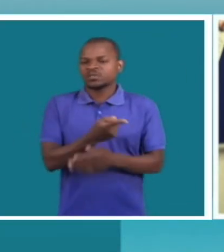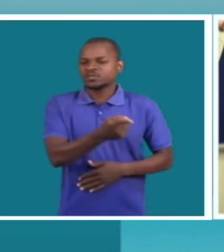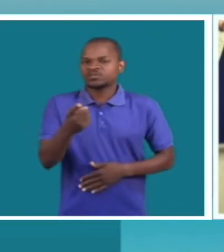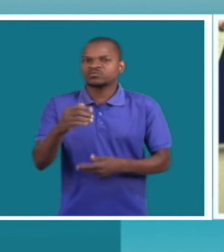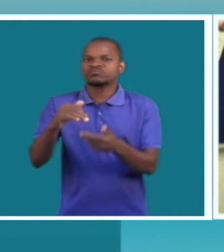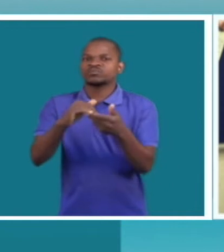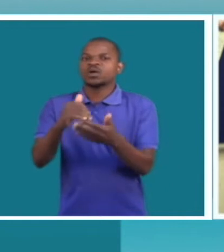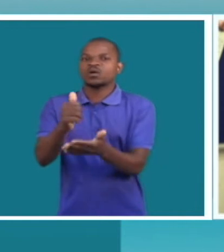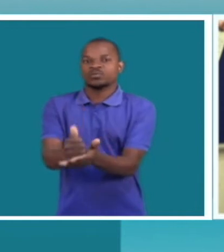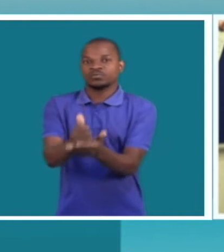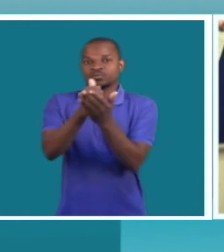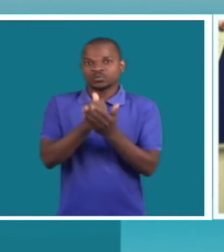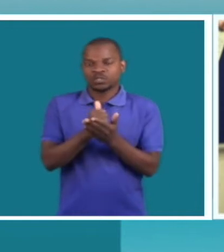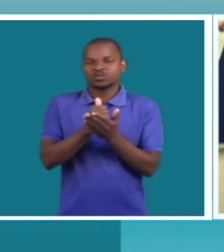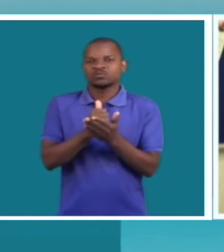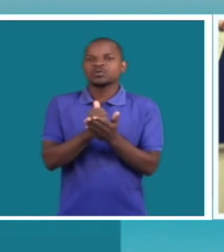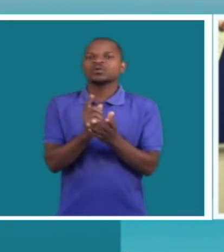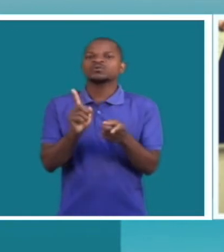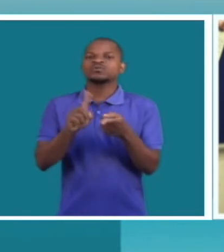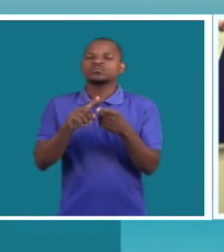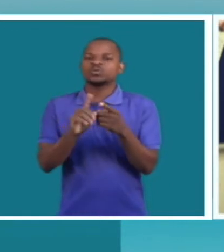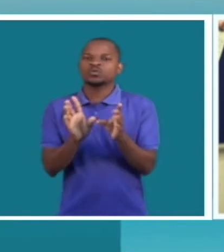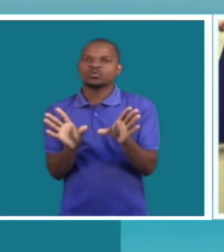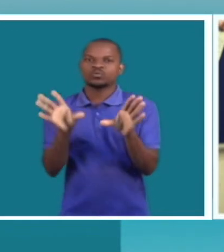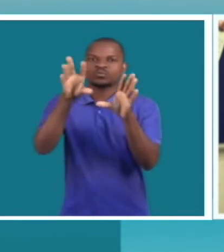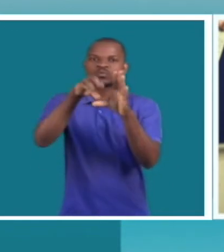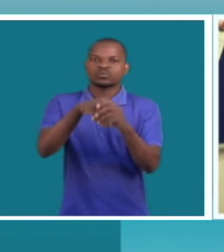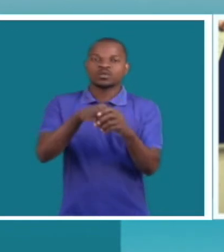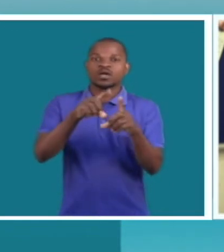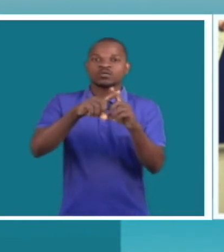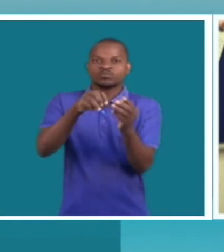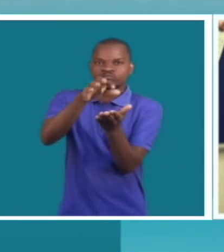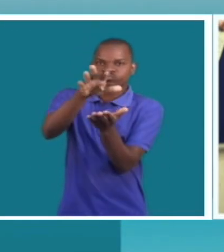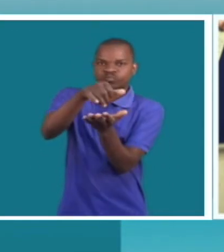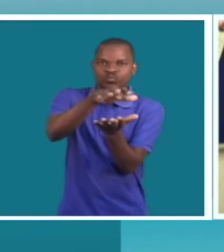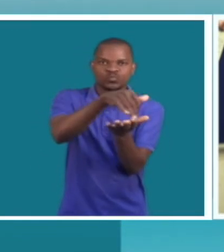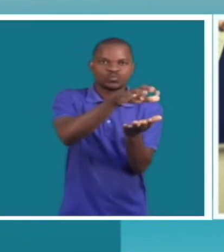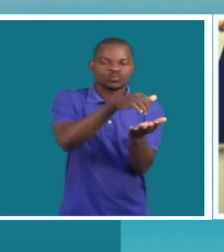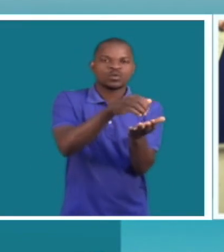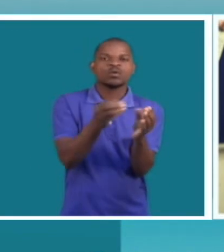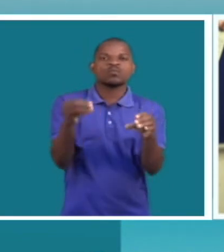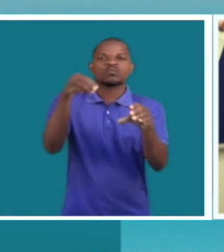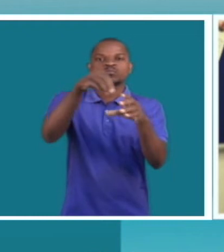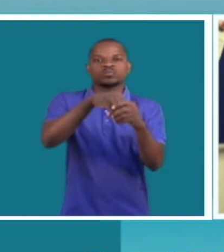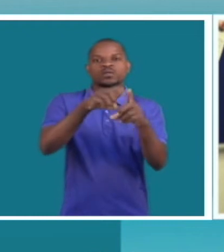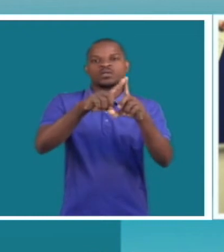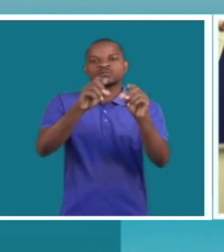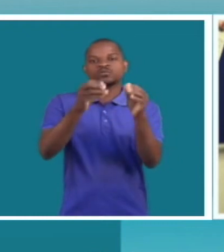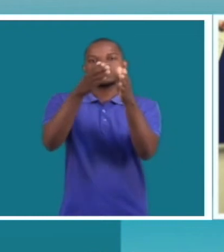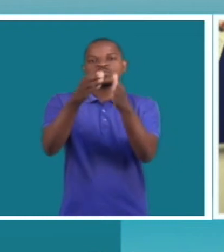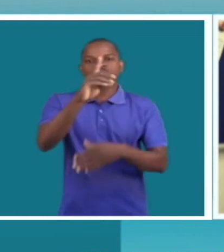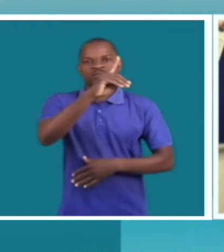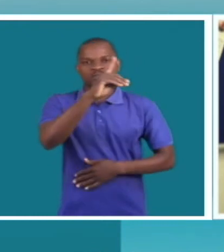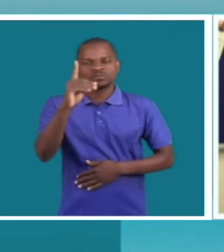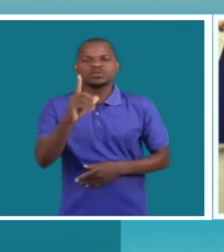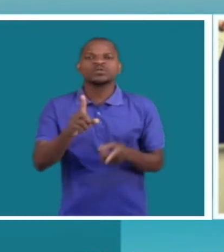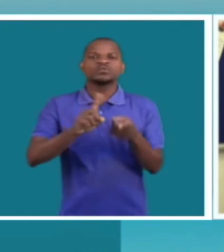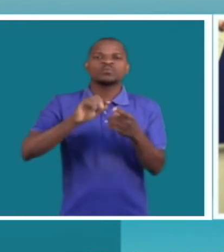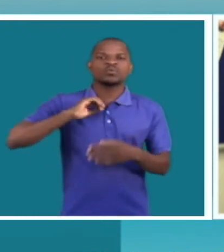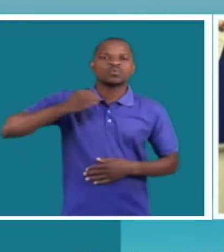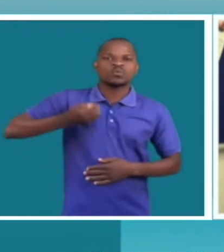parceiros ajudem-nos também a incluir dentro dos levantamentos que eles fazem a questão da deficiência, a